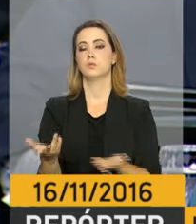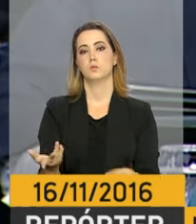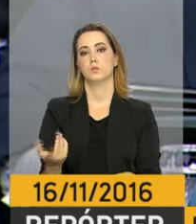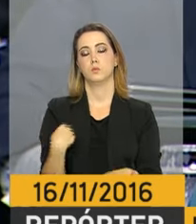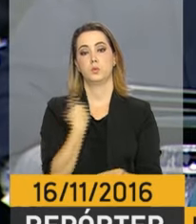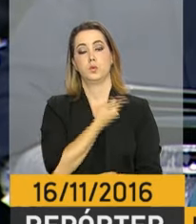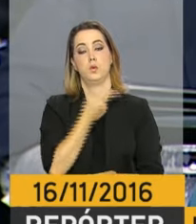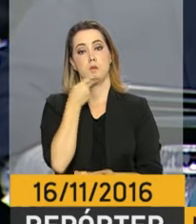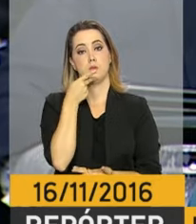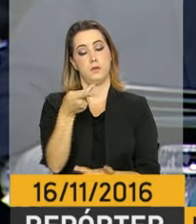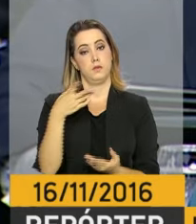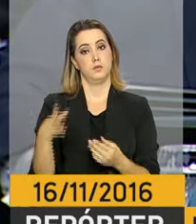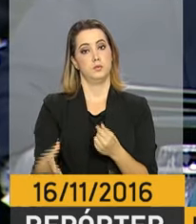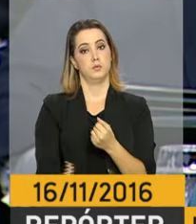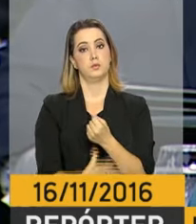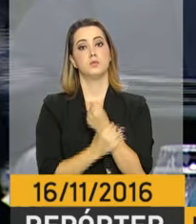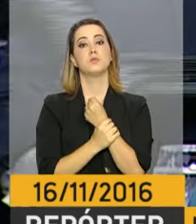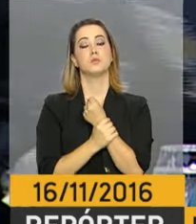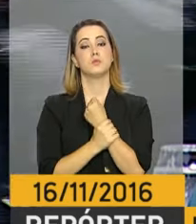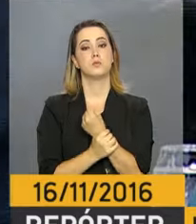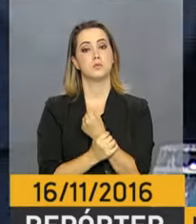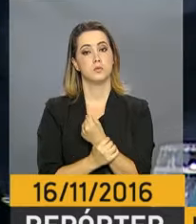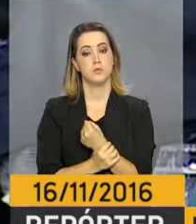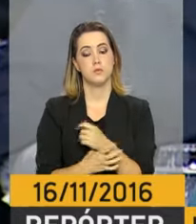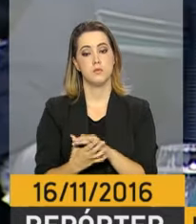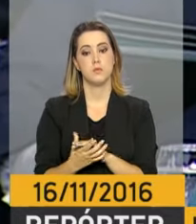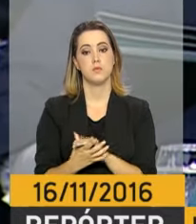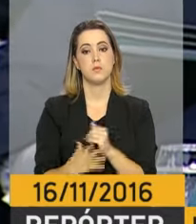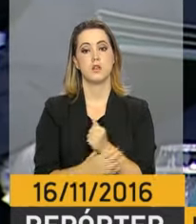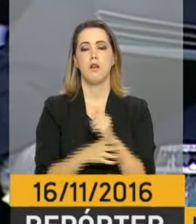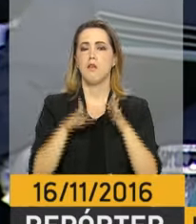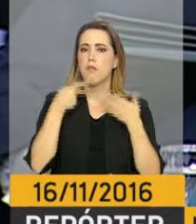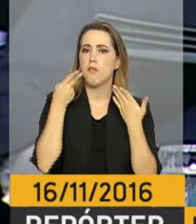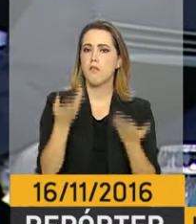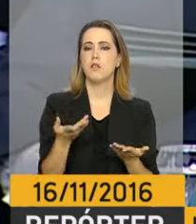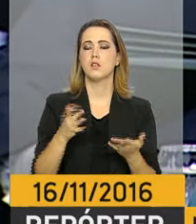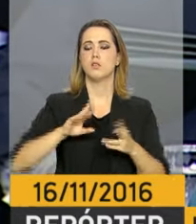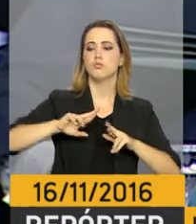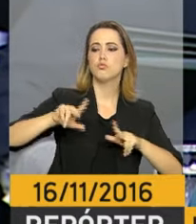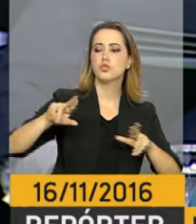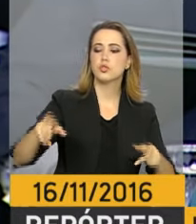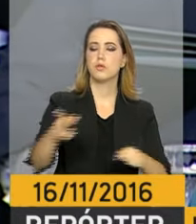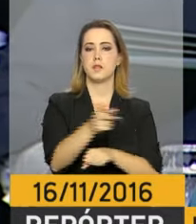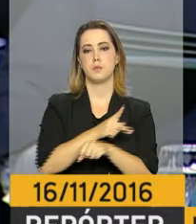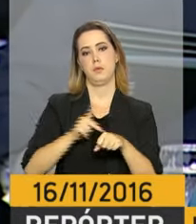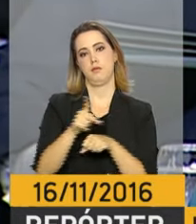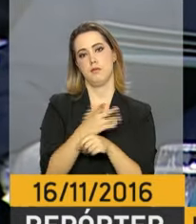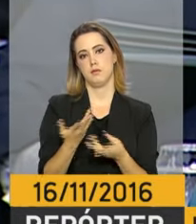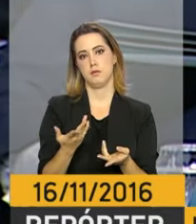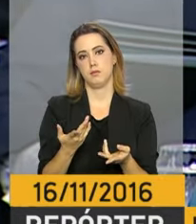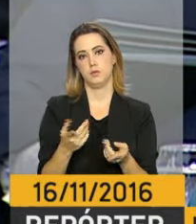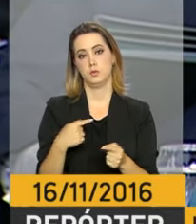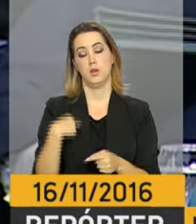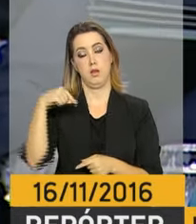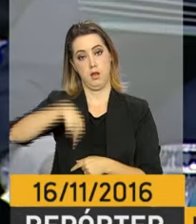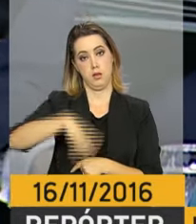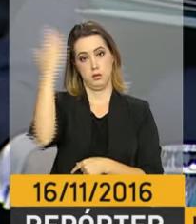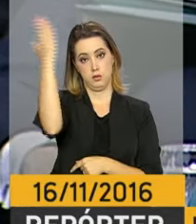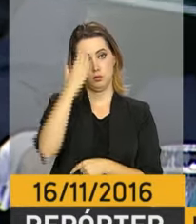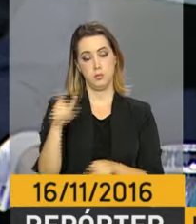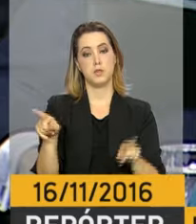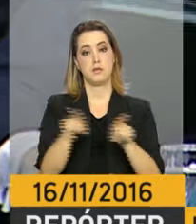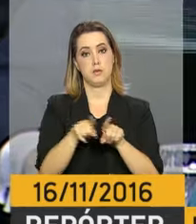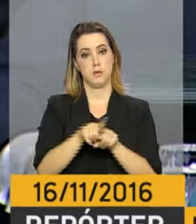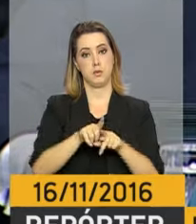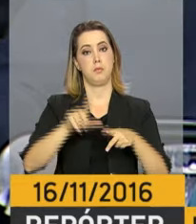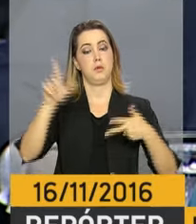eh da segurança digamos eh transnacional e devo dizer até que aqui no Brasil também o